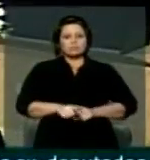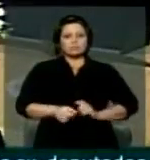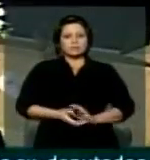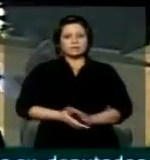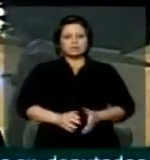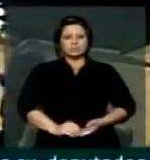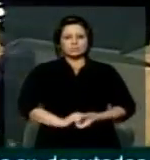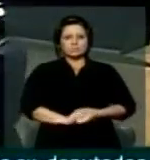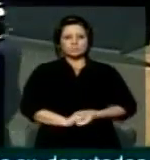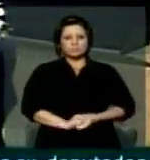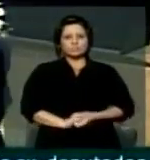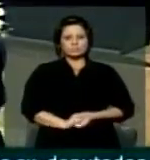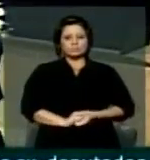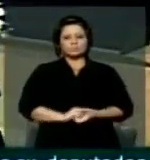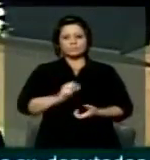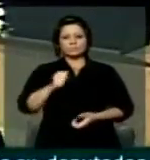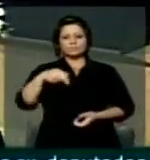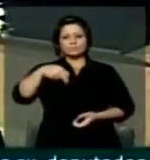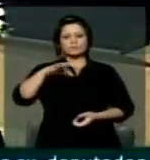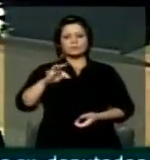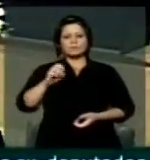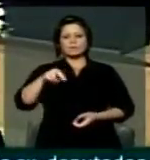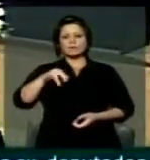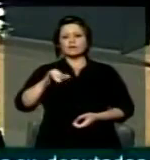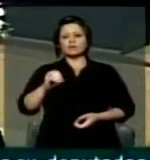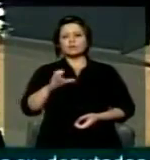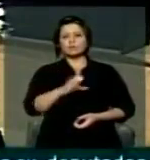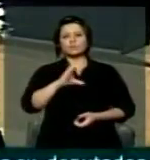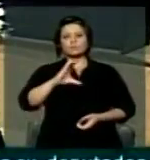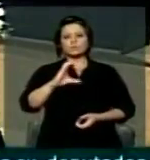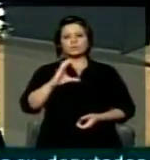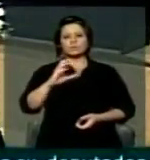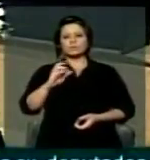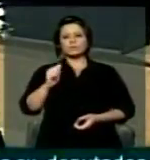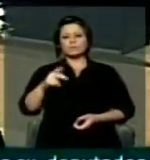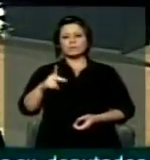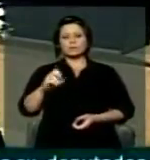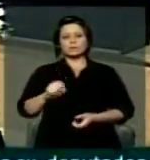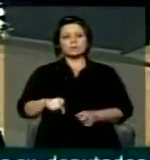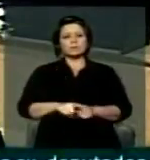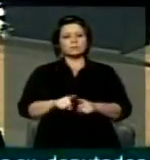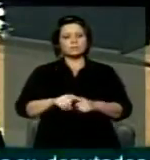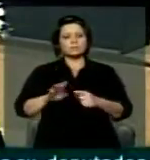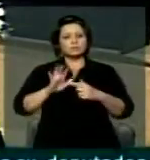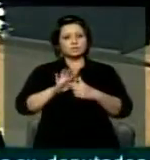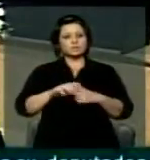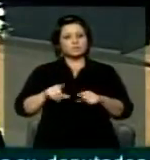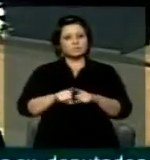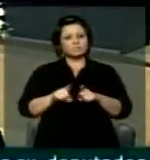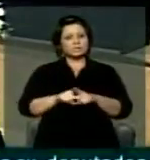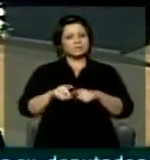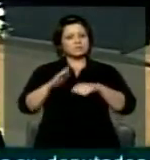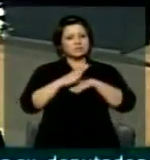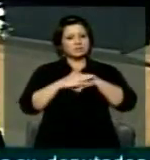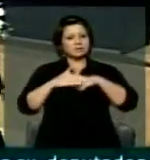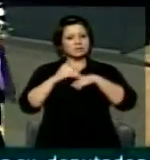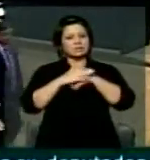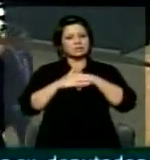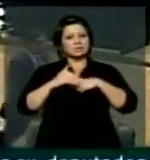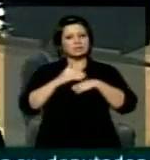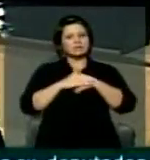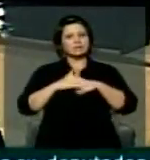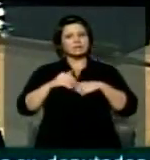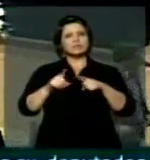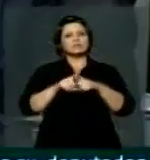também cumprimentar o Antônio Campos, irmão do Eduardo, de quem guardamos um carinho e um respeito e um apreço